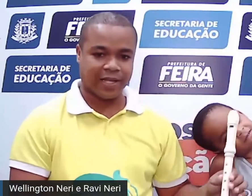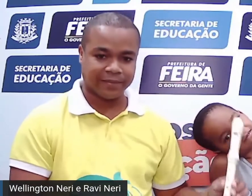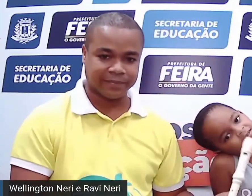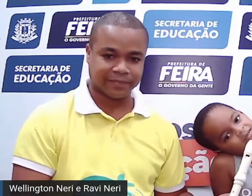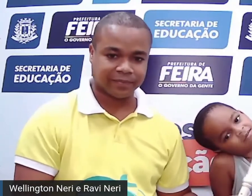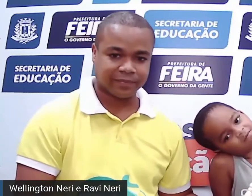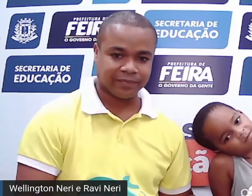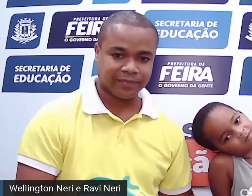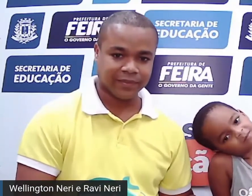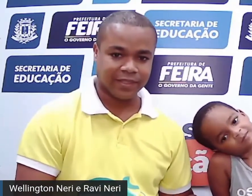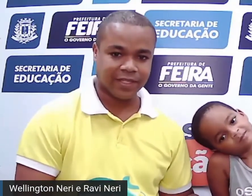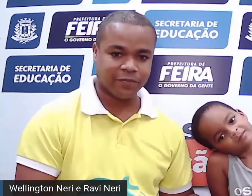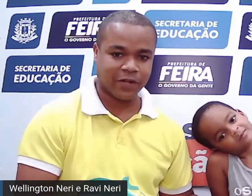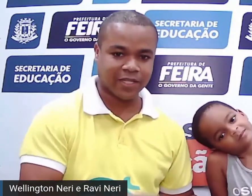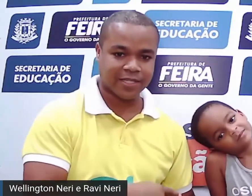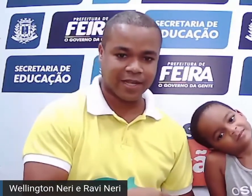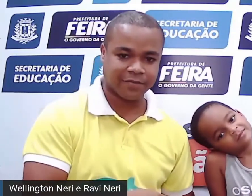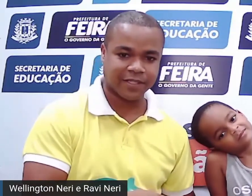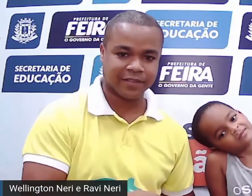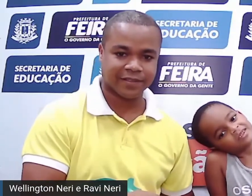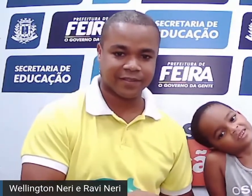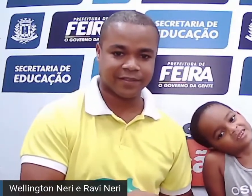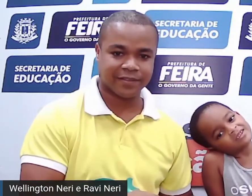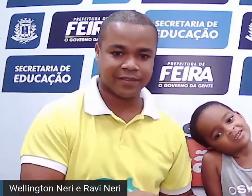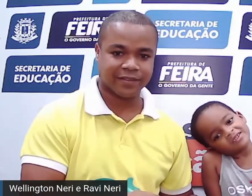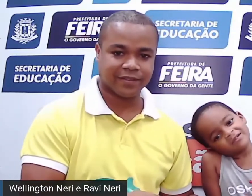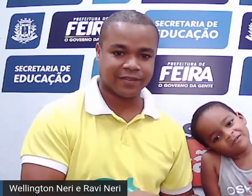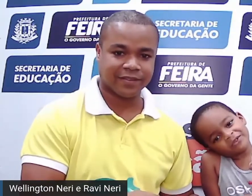flauta. Que flauta é essa, Ravi?